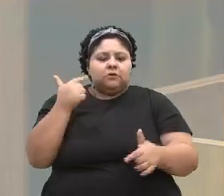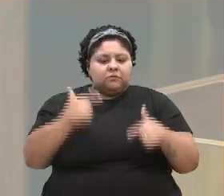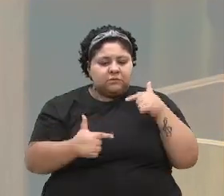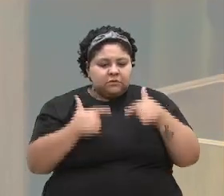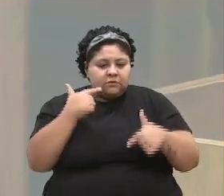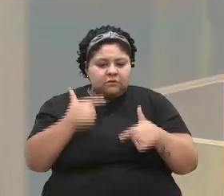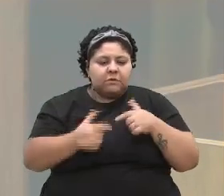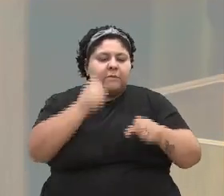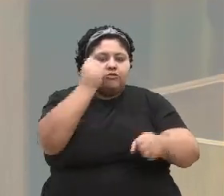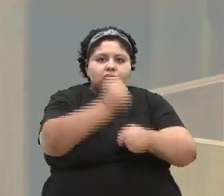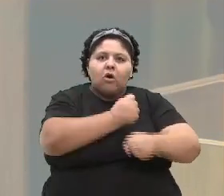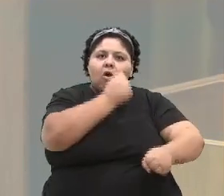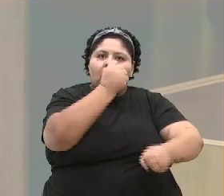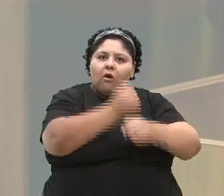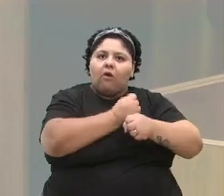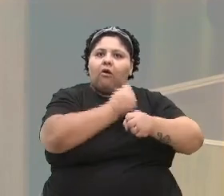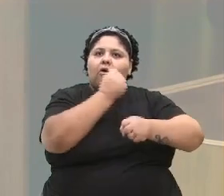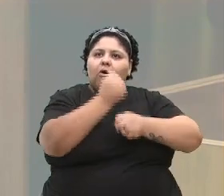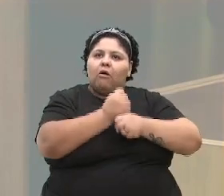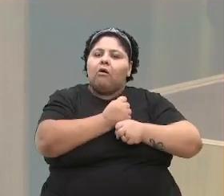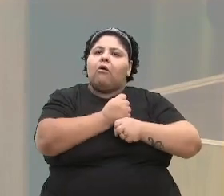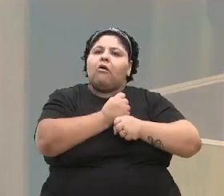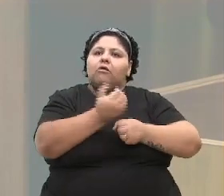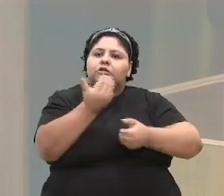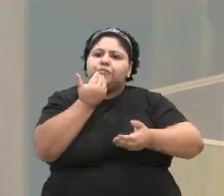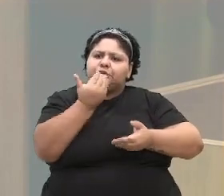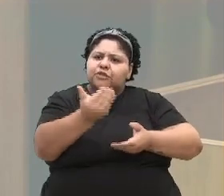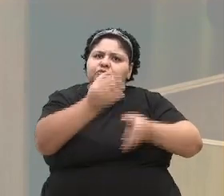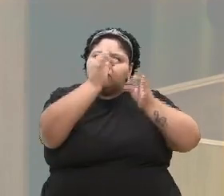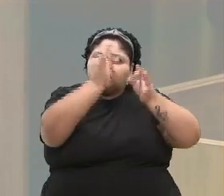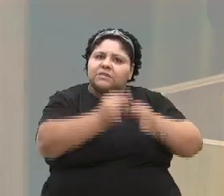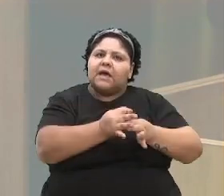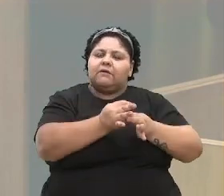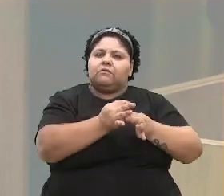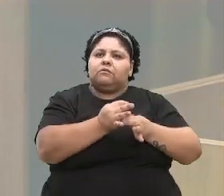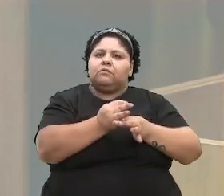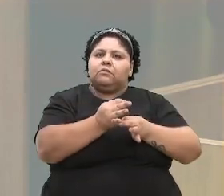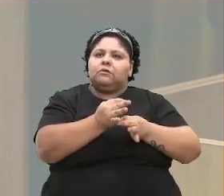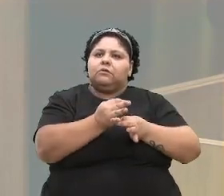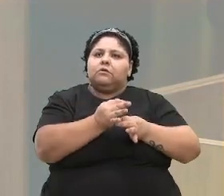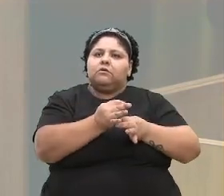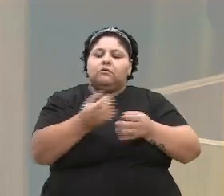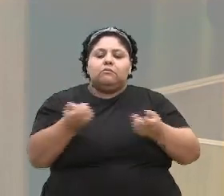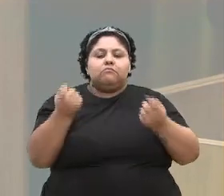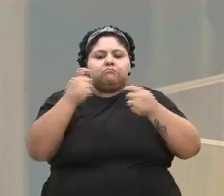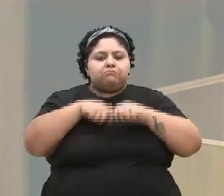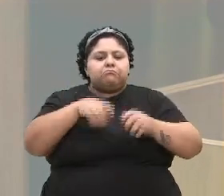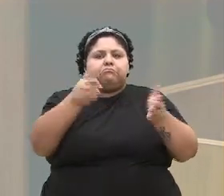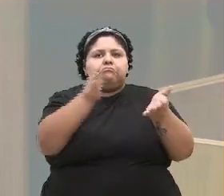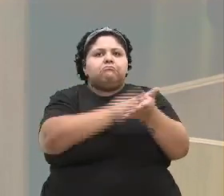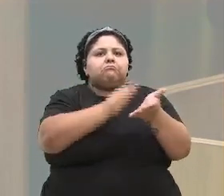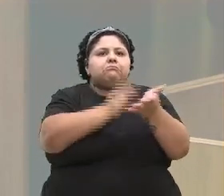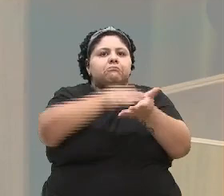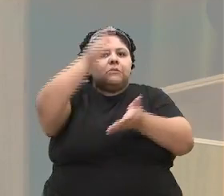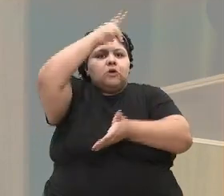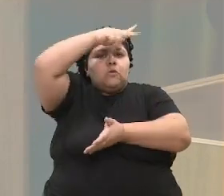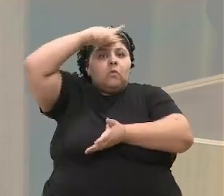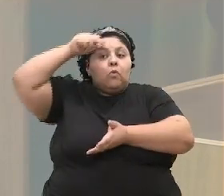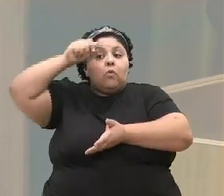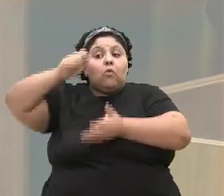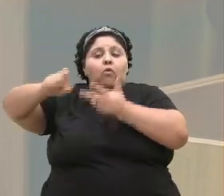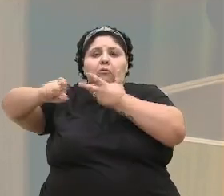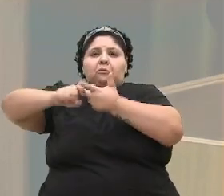de obras, de cobranças verídicas, quando foi necessário cobrar o prefeito, o